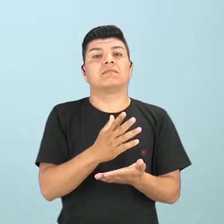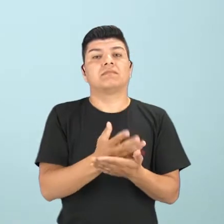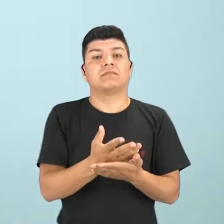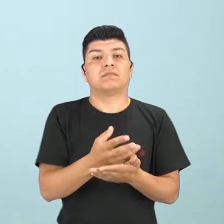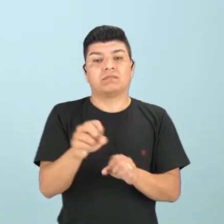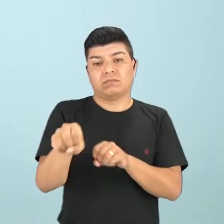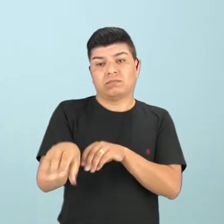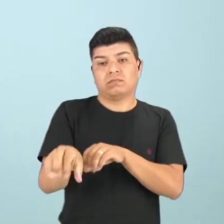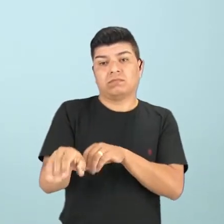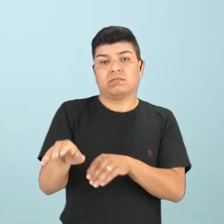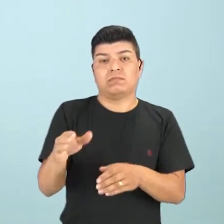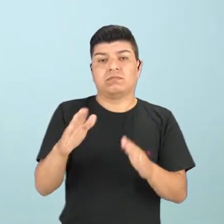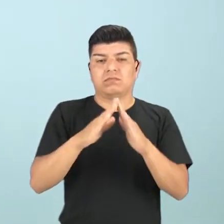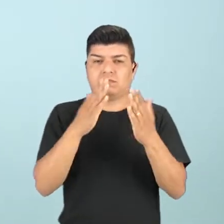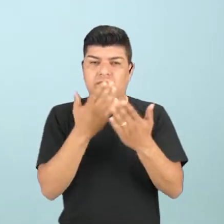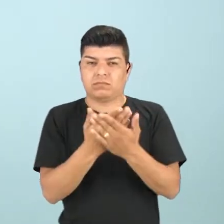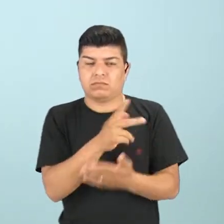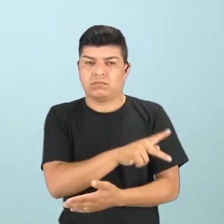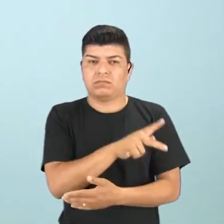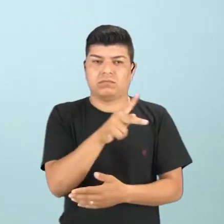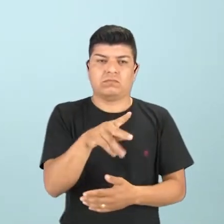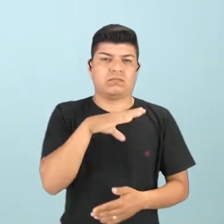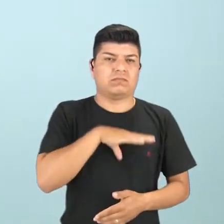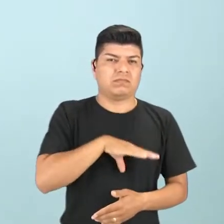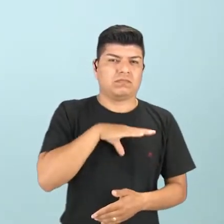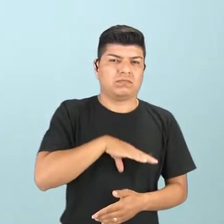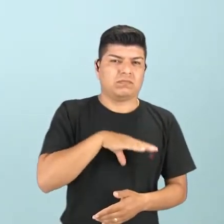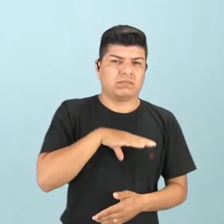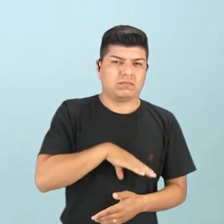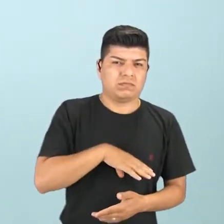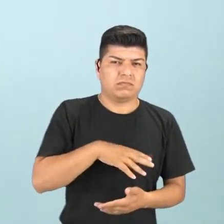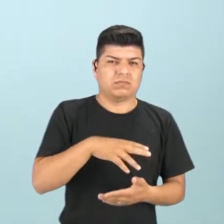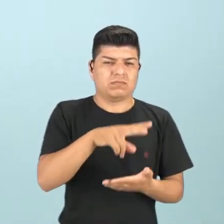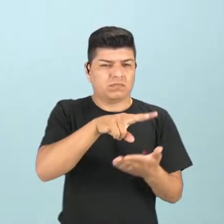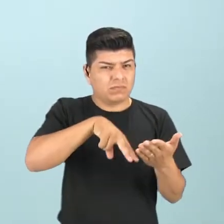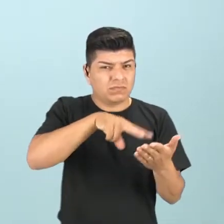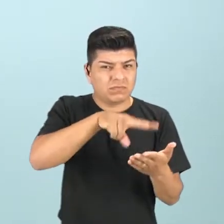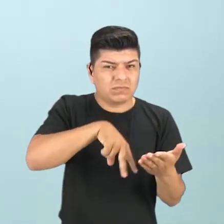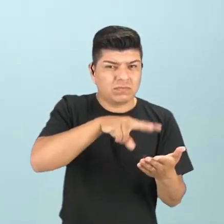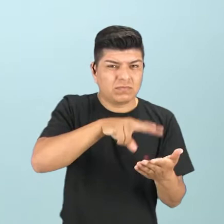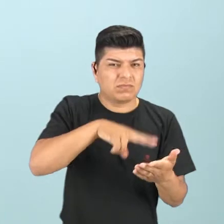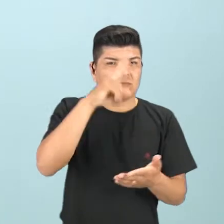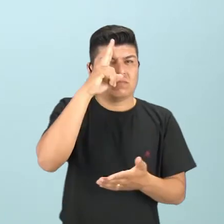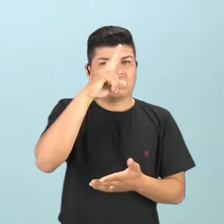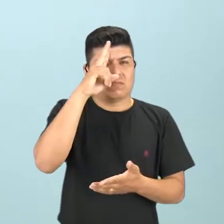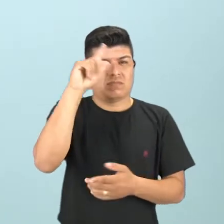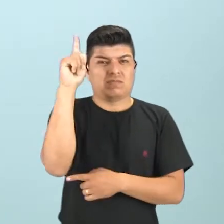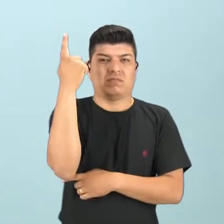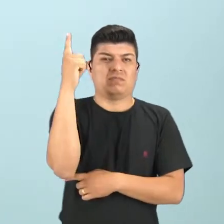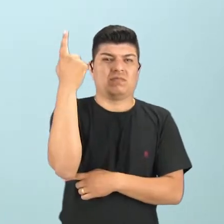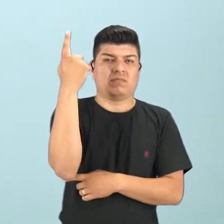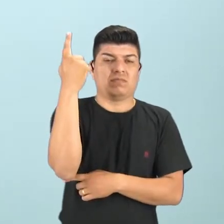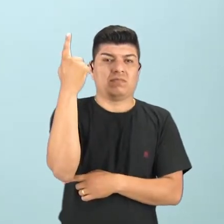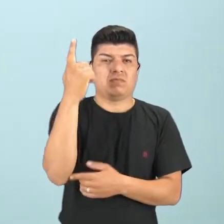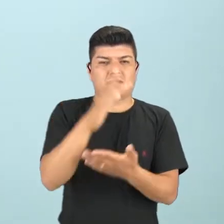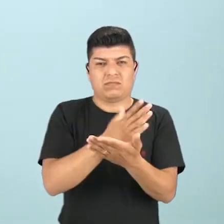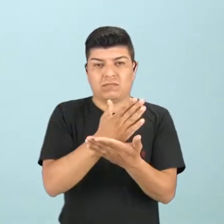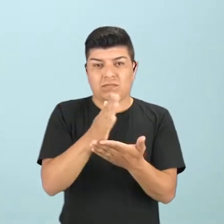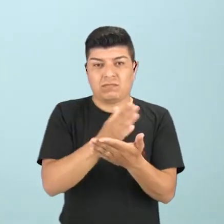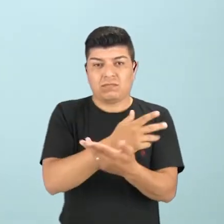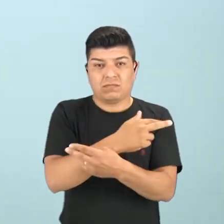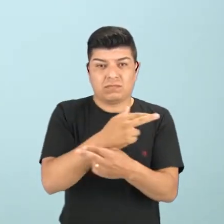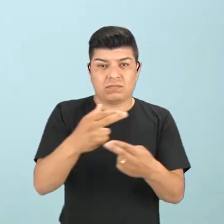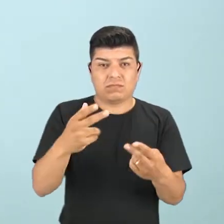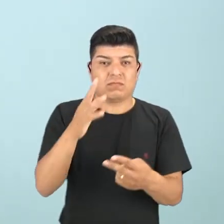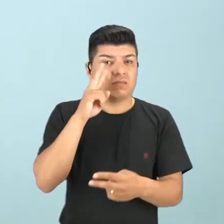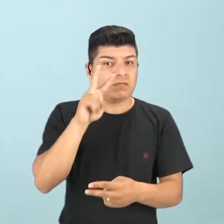ensino de vocês. Lá na escola, com os professores de português, lendo material de história, geografia, alguma coisa vocês já viram